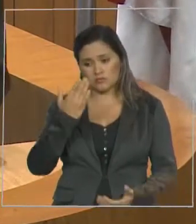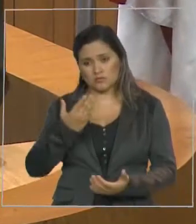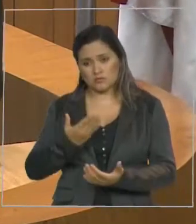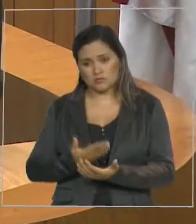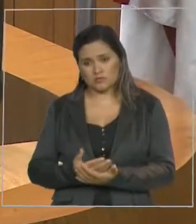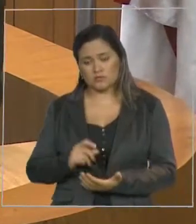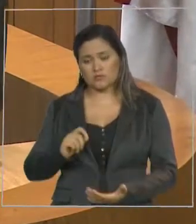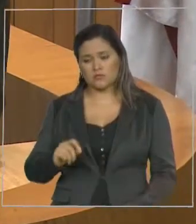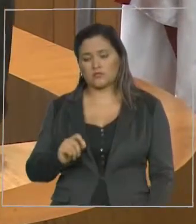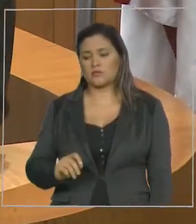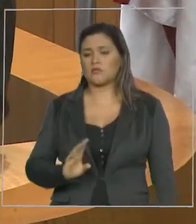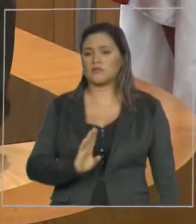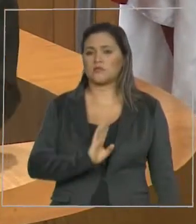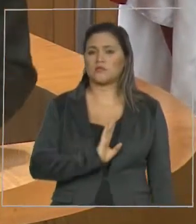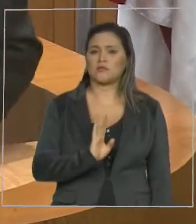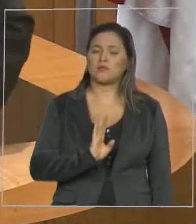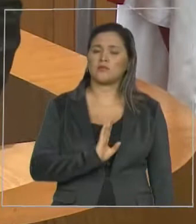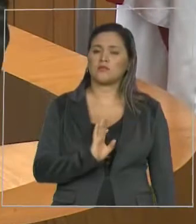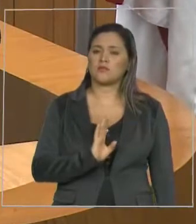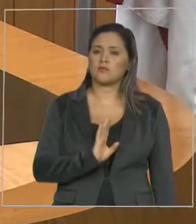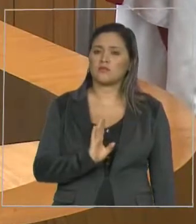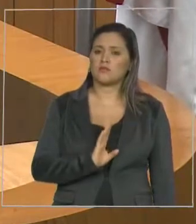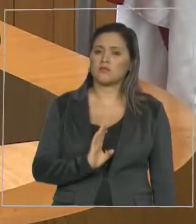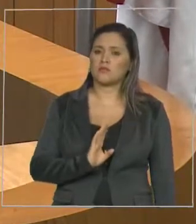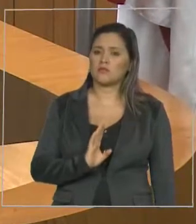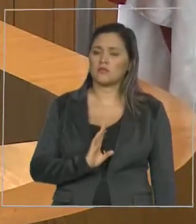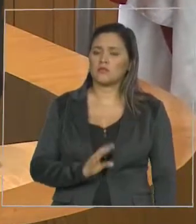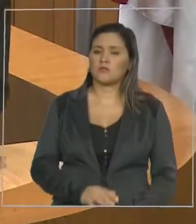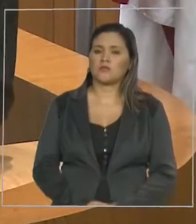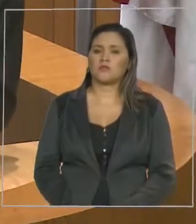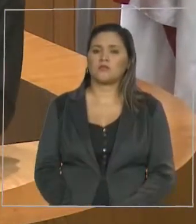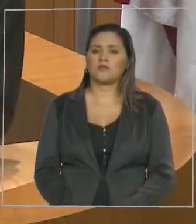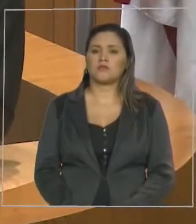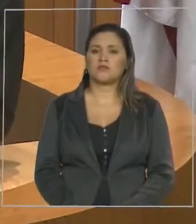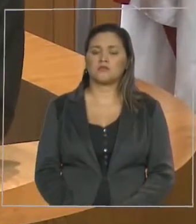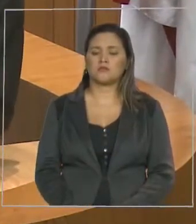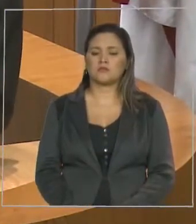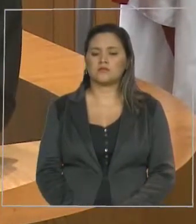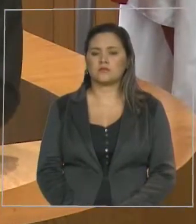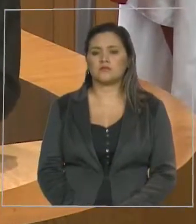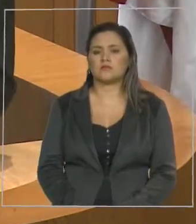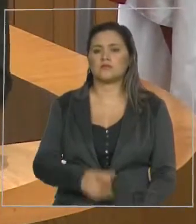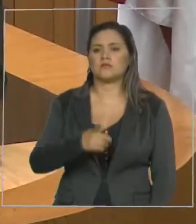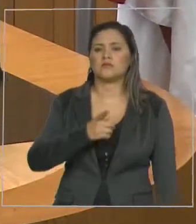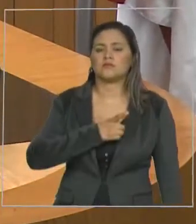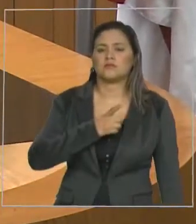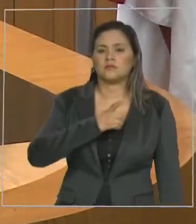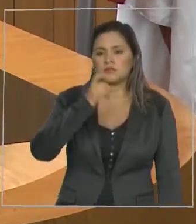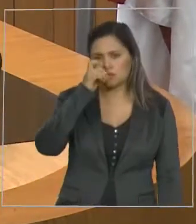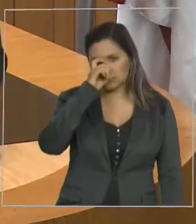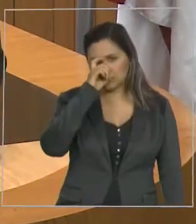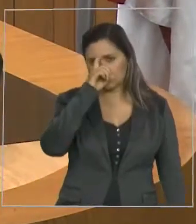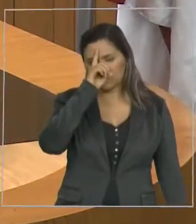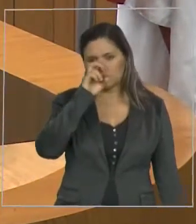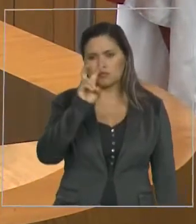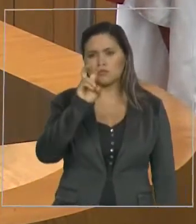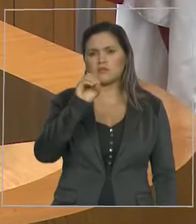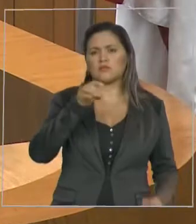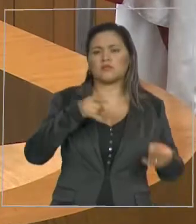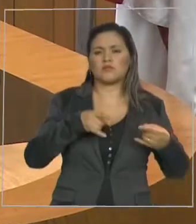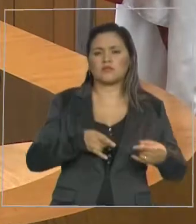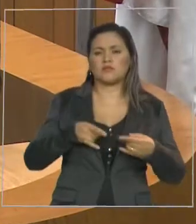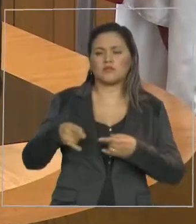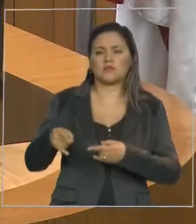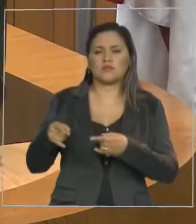Bacabal, na concepção, teve aquele hospital de 50 leitos, mas nós acreditamos que lá